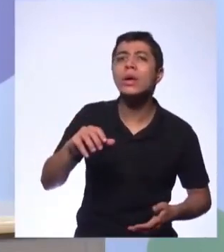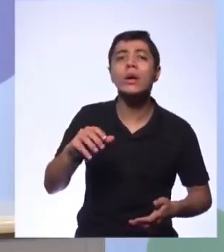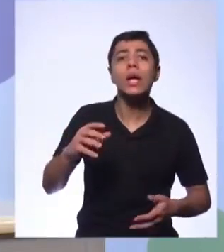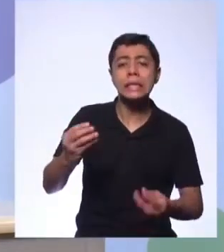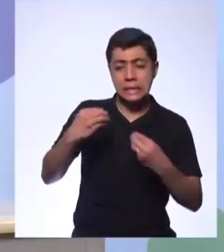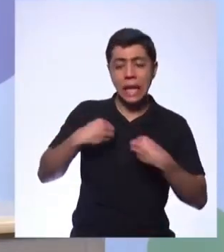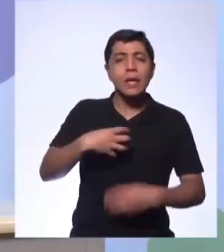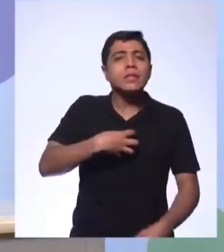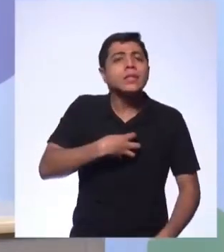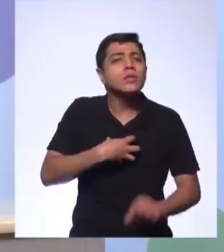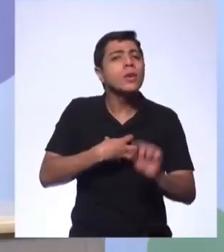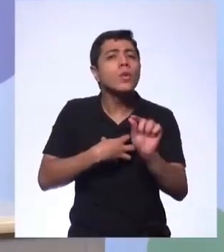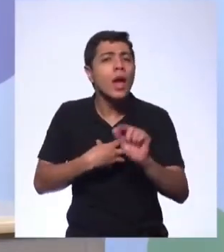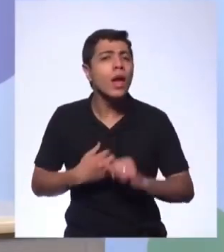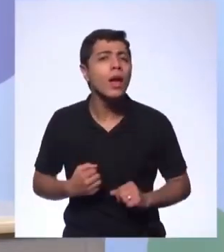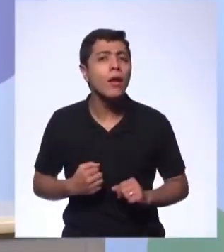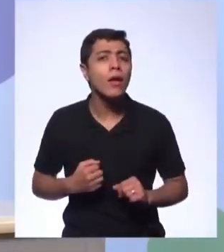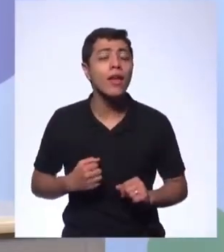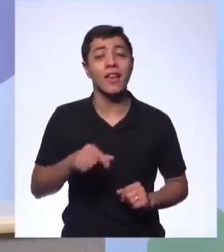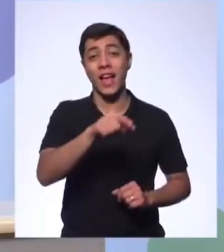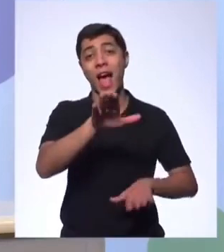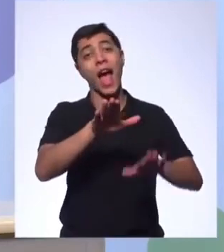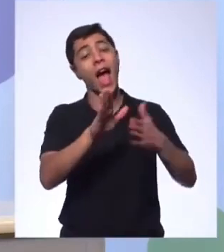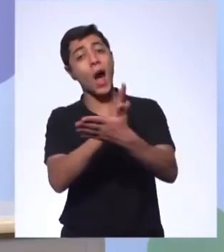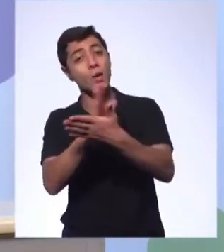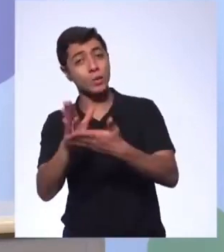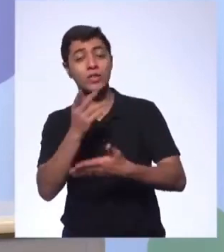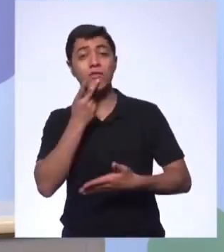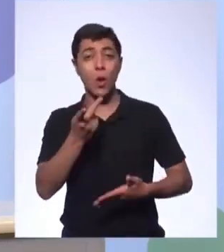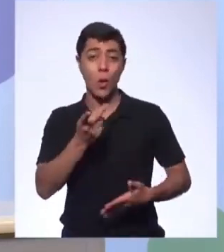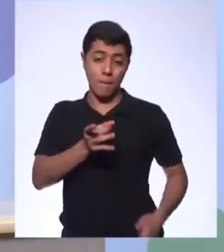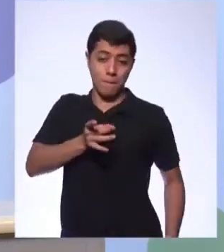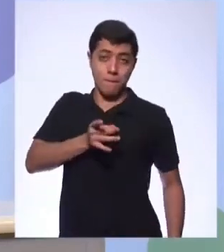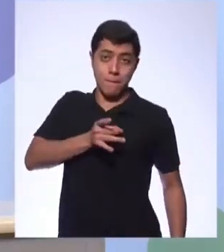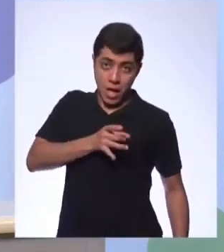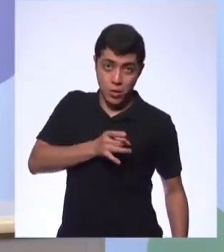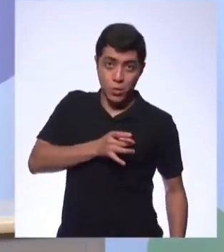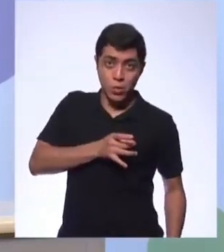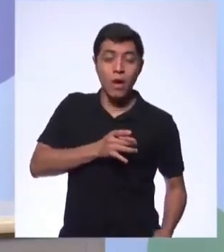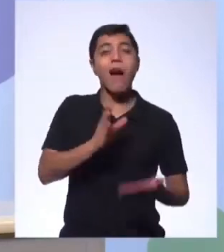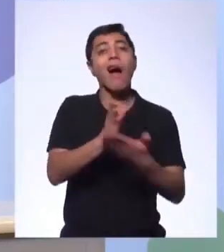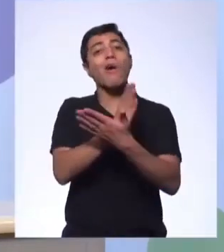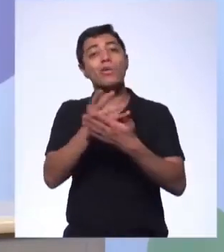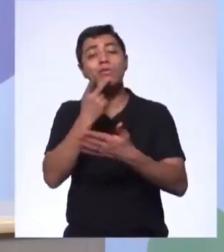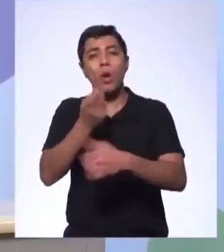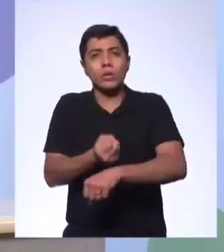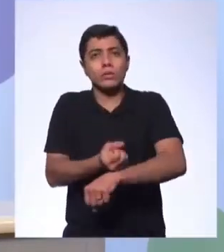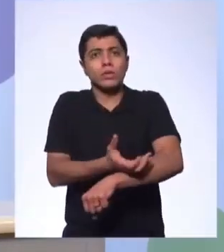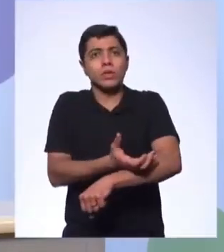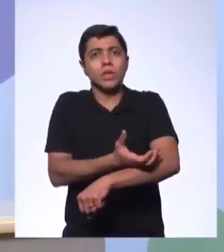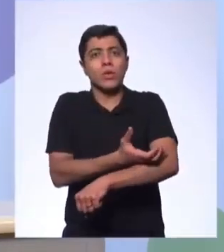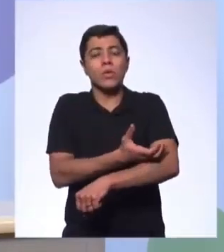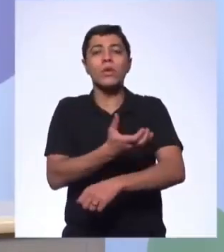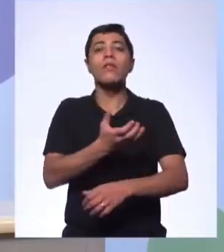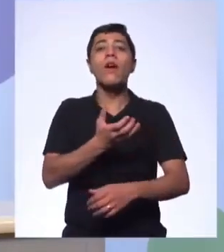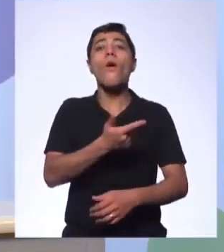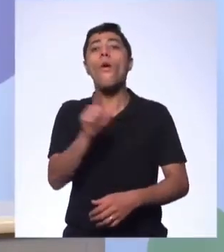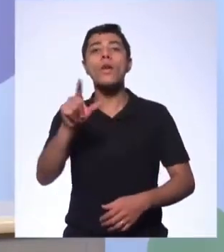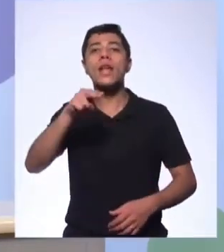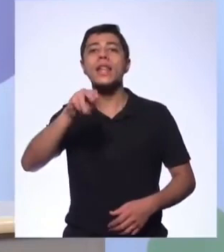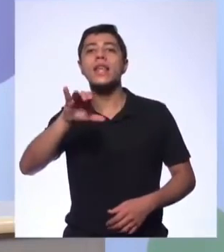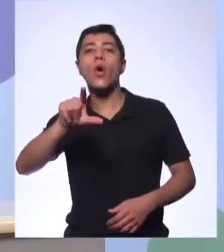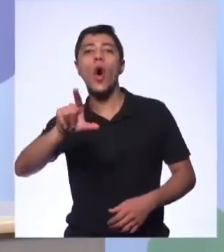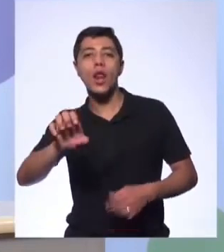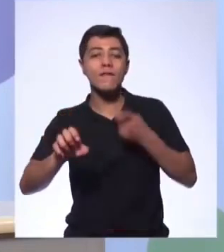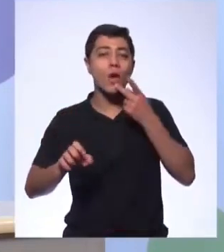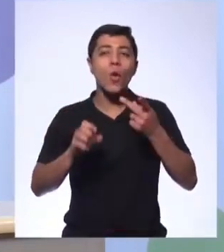falou medo, o Diogo falou emoção, o Gabriel falou estranhamento, a Nicole falou curiosidade e medo, eles estão assim